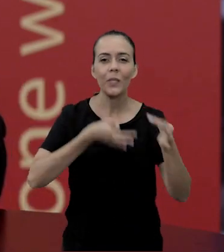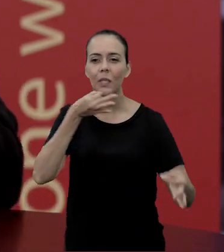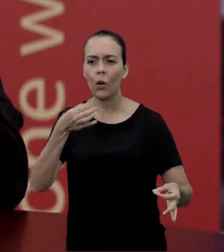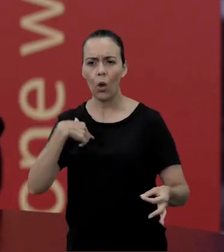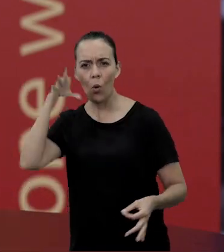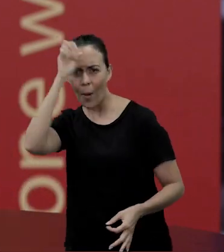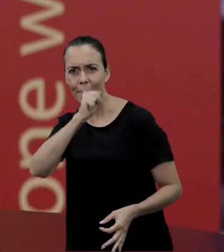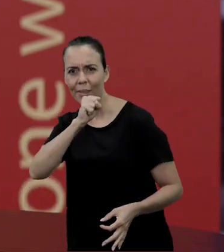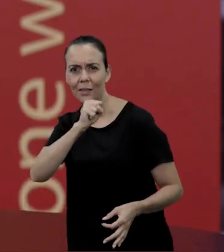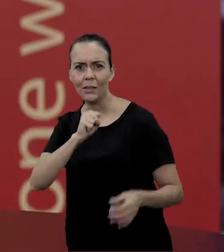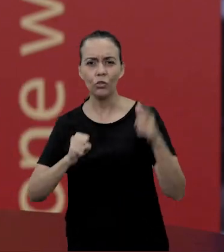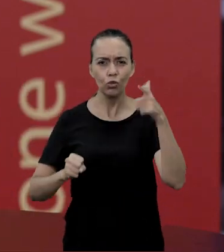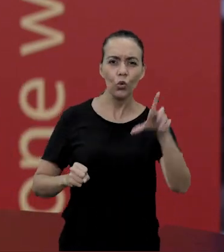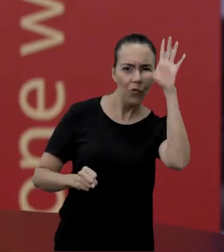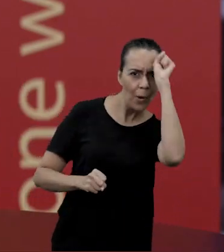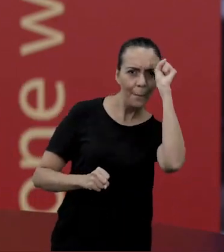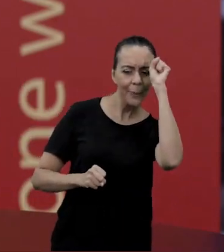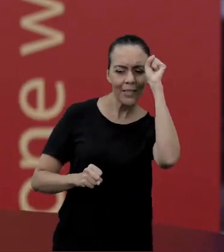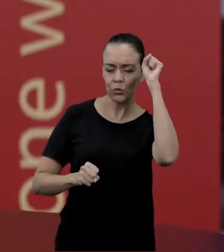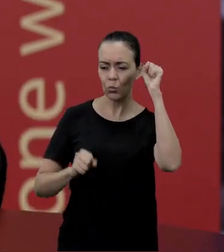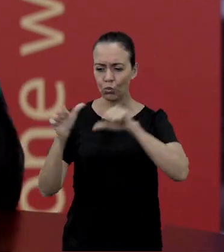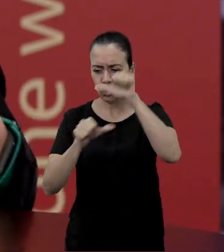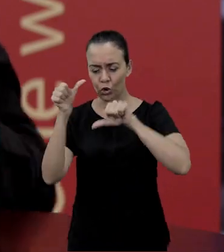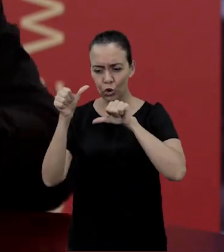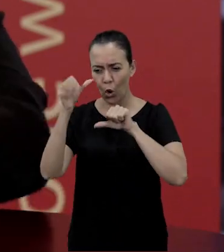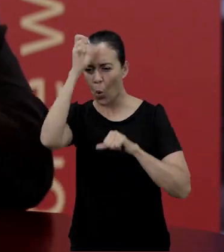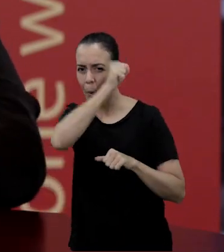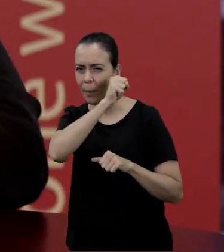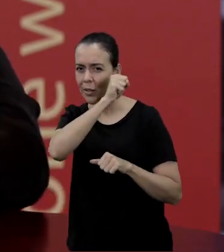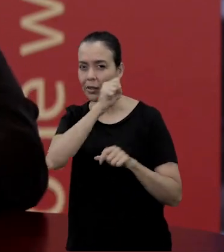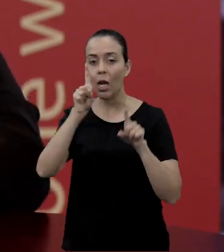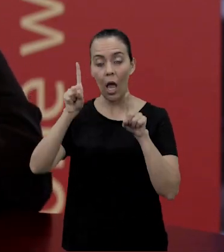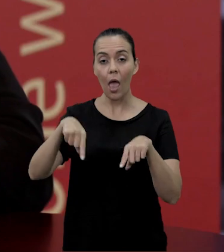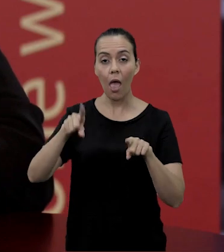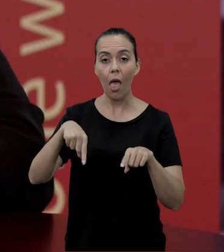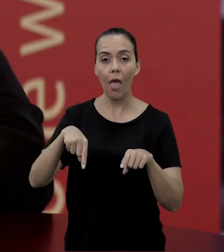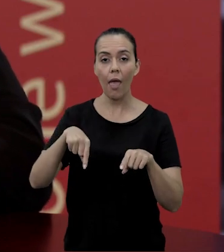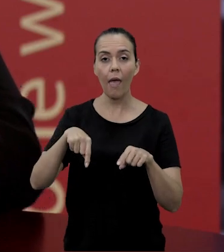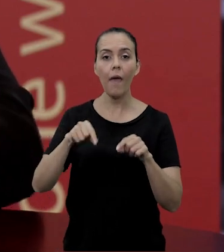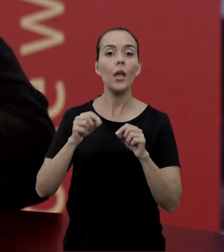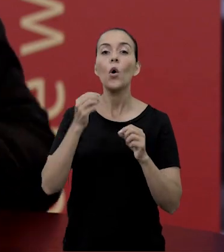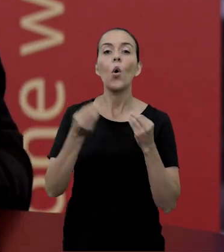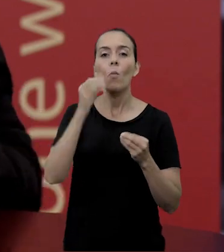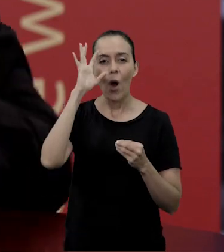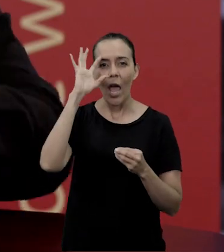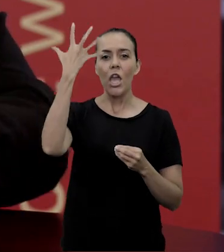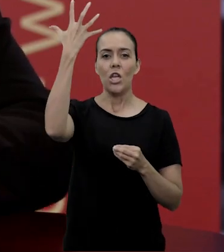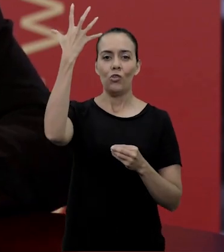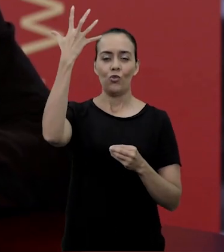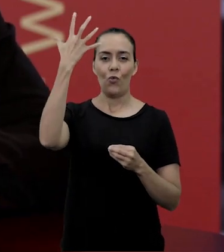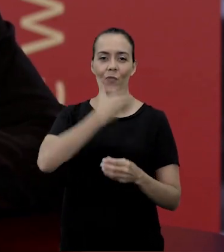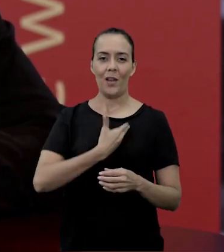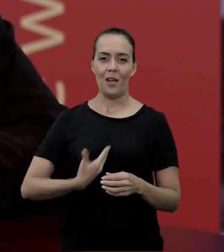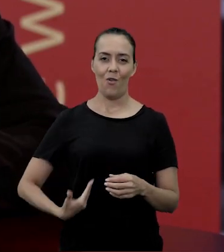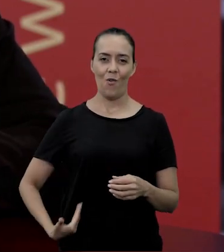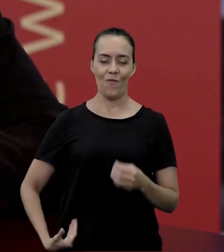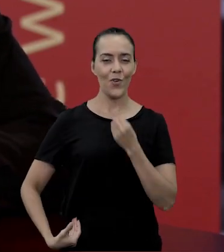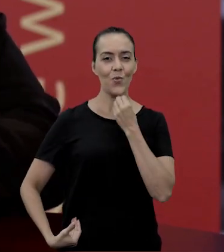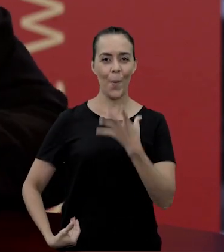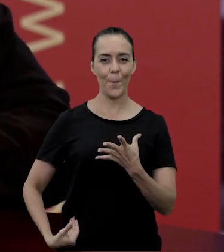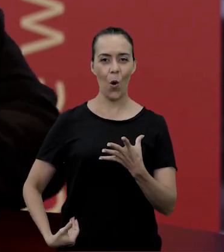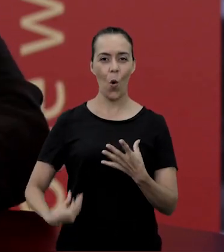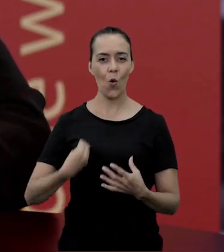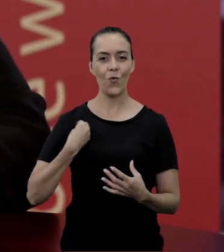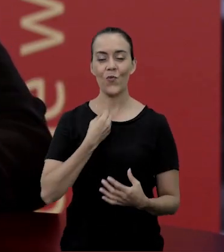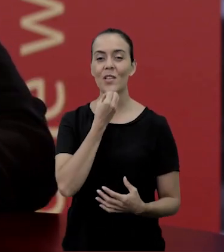aprender, desaprender, reaprender, é uma chave para uma sociedade harmoniosa, é uma chave para um bom governo. E